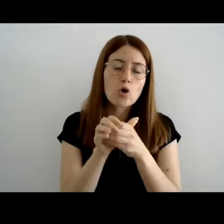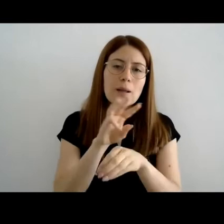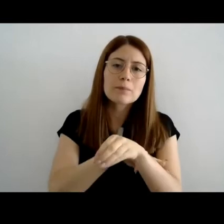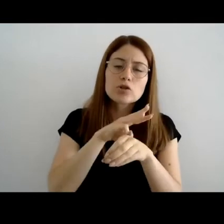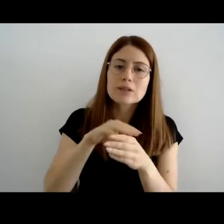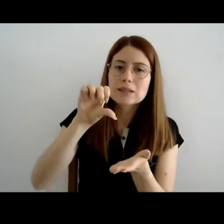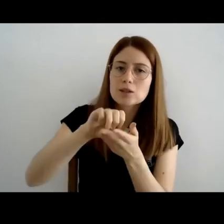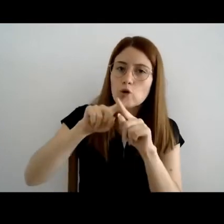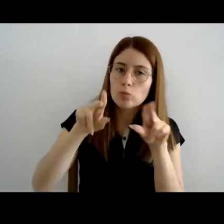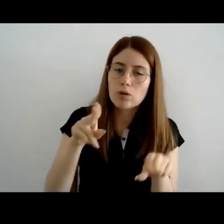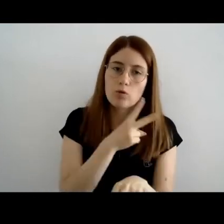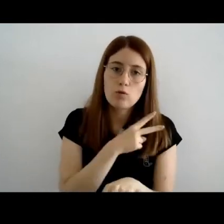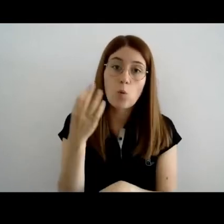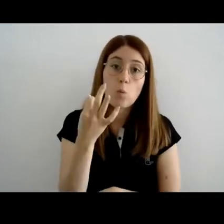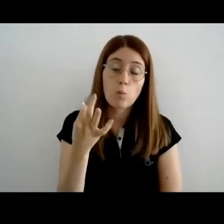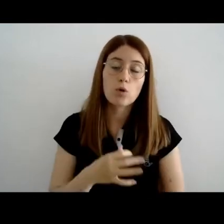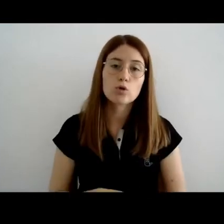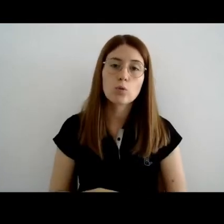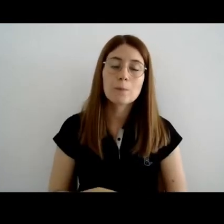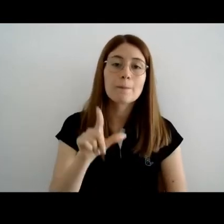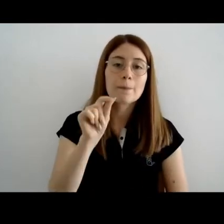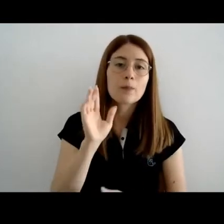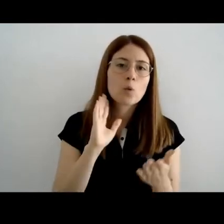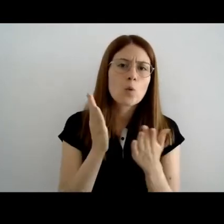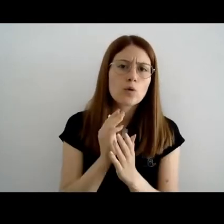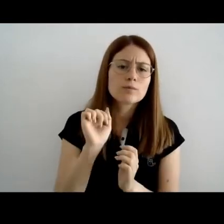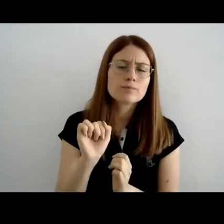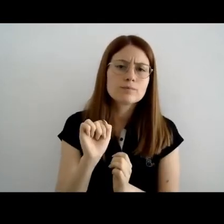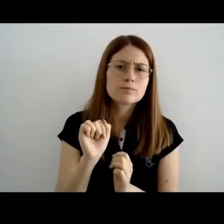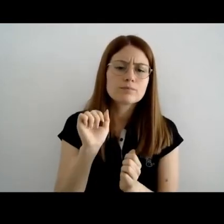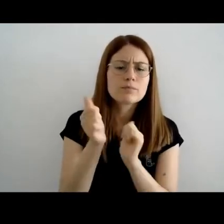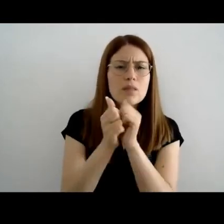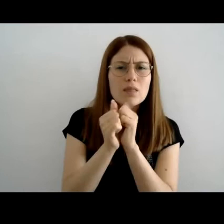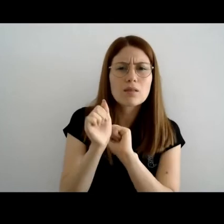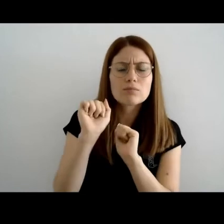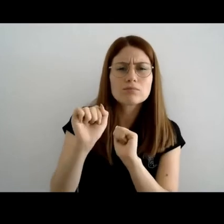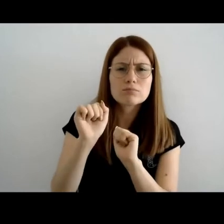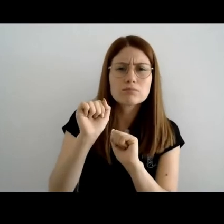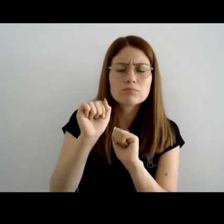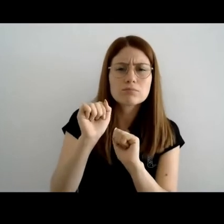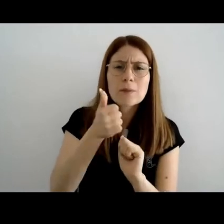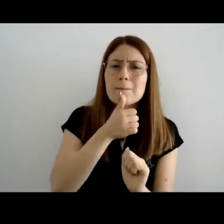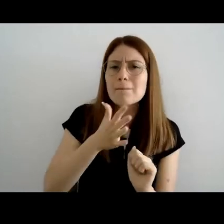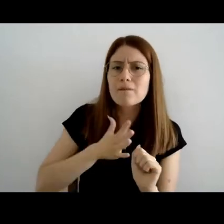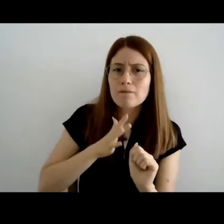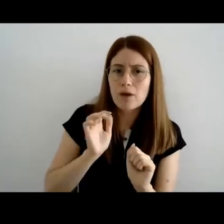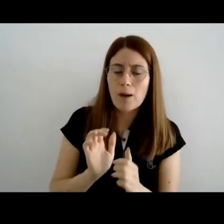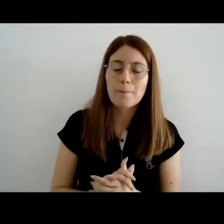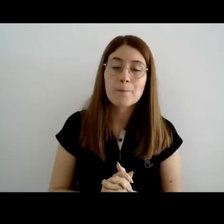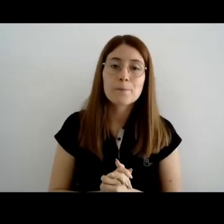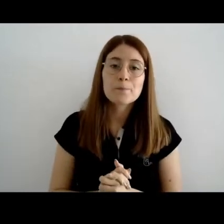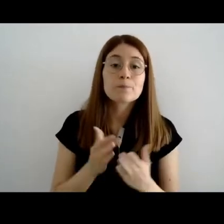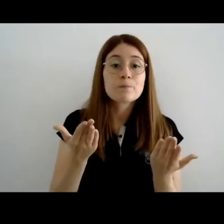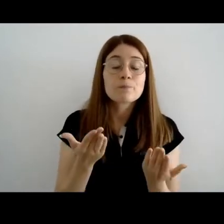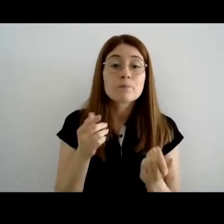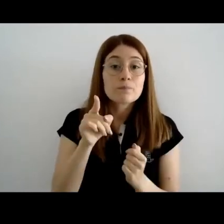Hospitalar Universitário do Porto EPE, e ao Rui Lança, diretor das modalidades de pavilhão do Sport Lisboa e Benfica. É isto que nos